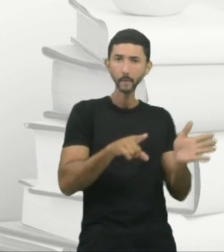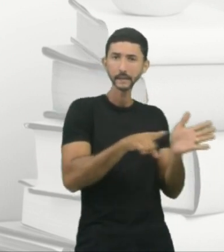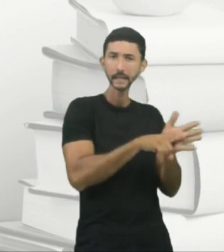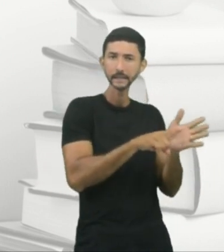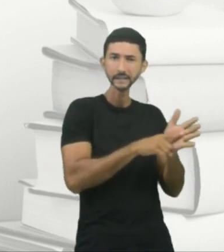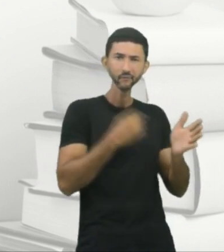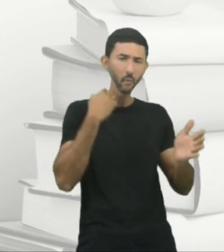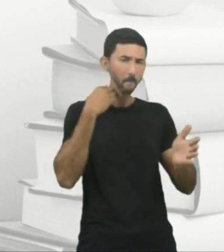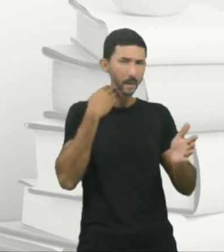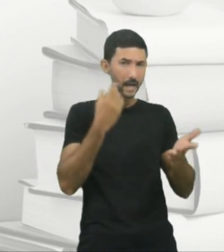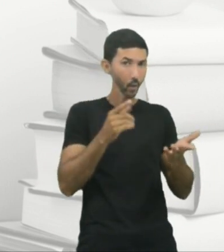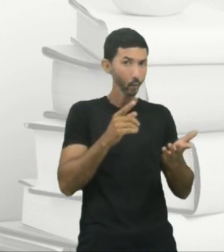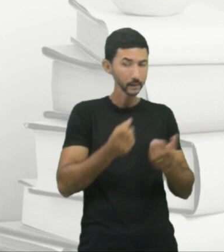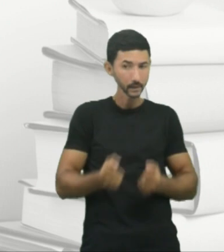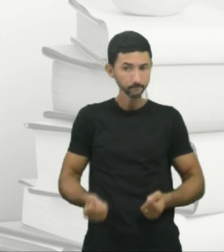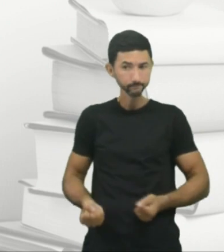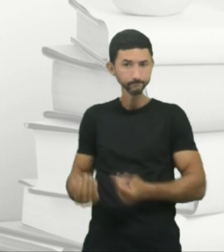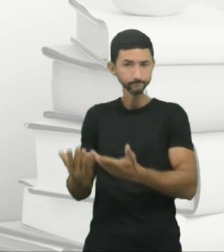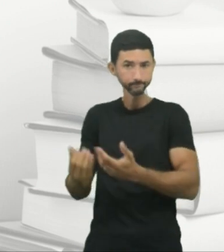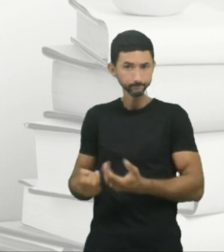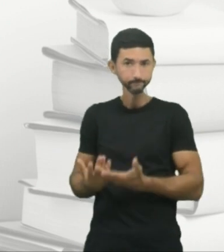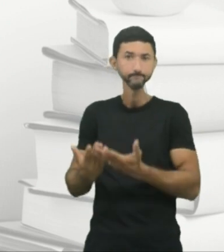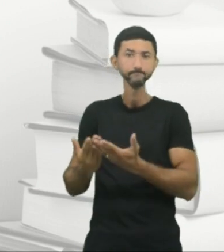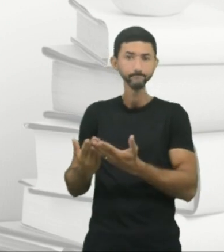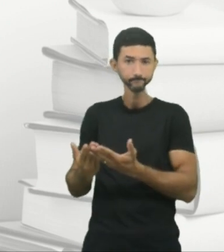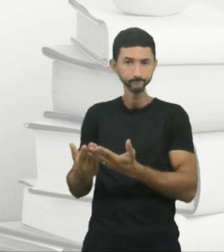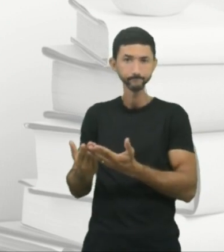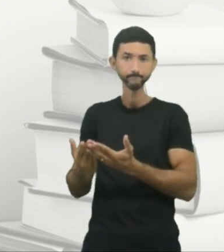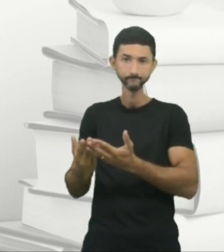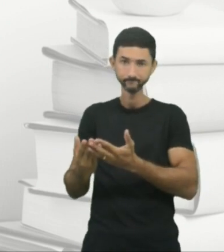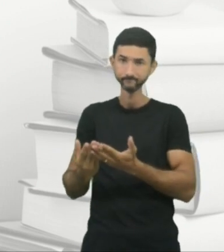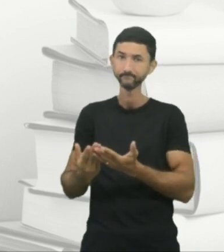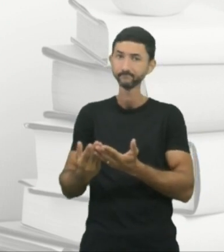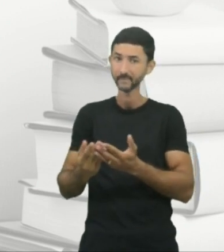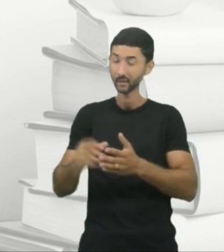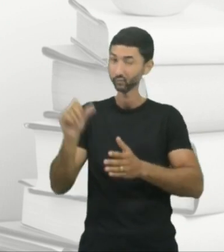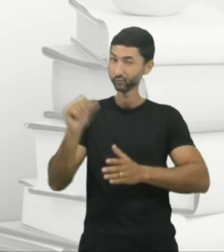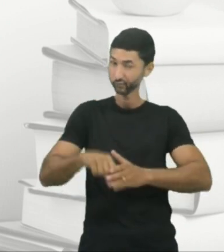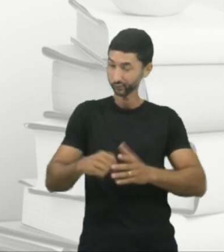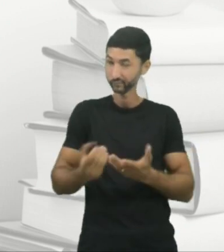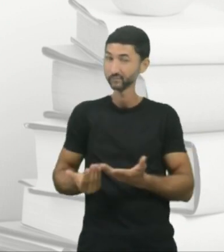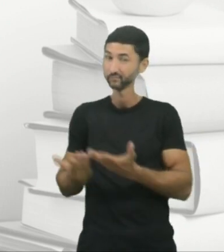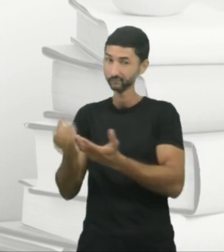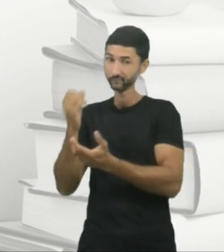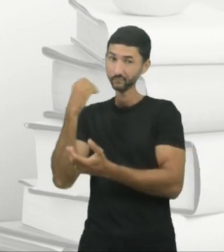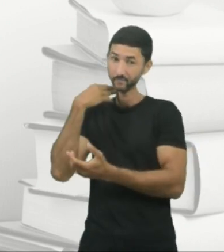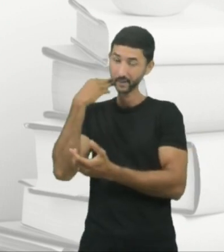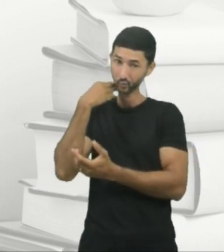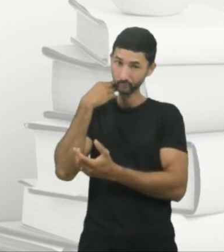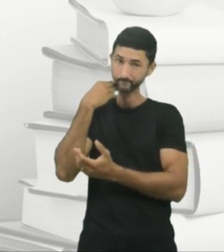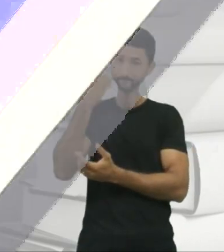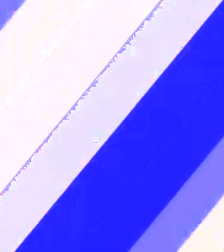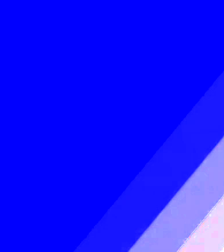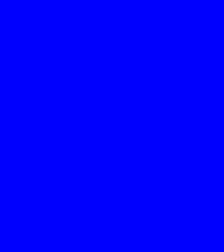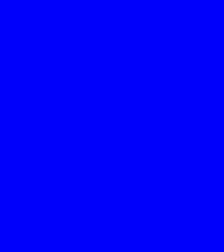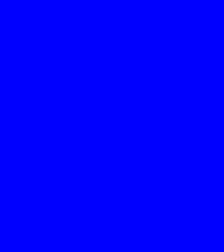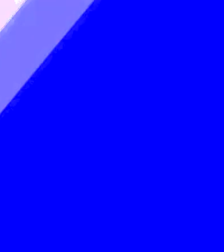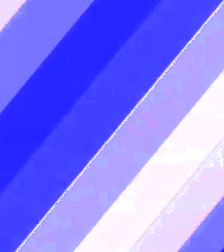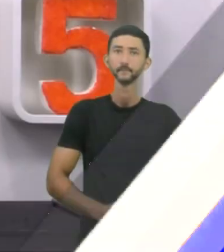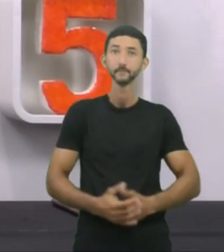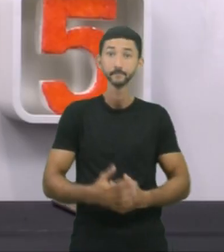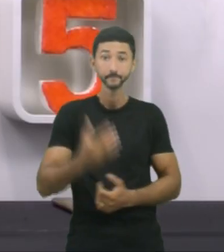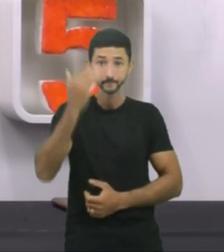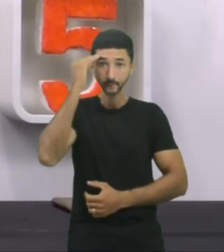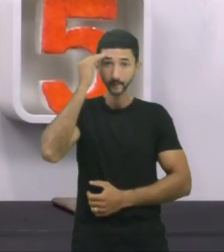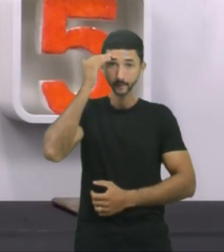conta bancária representa que você está no vermelho, hein? Está devendo o banco, tá certo?